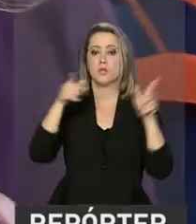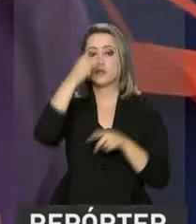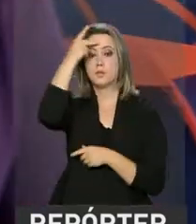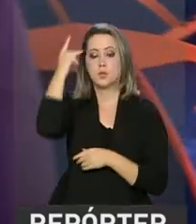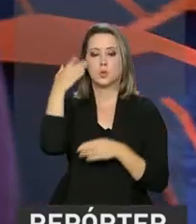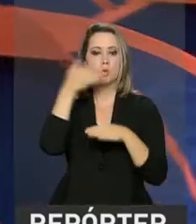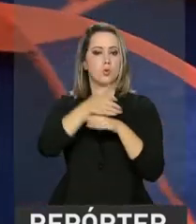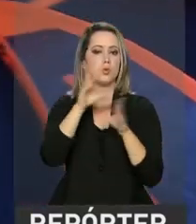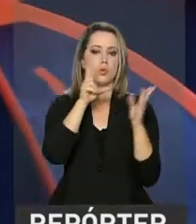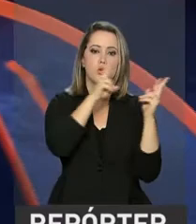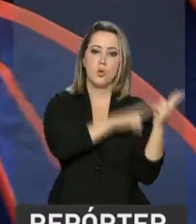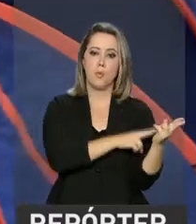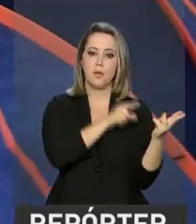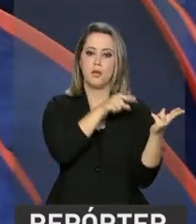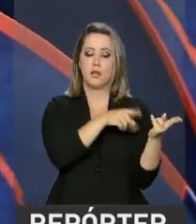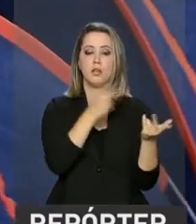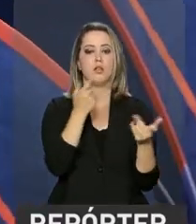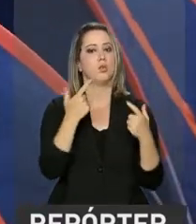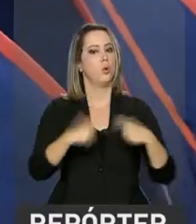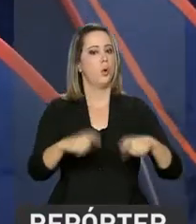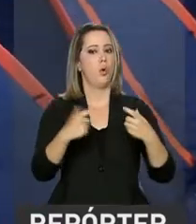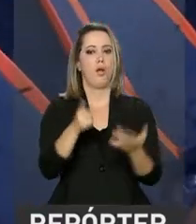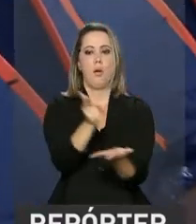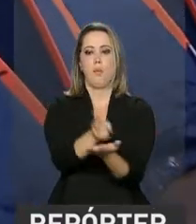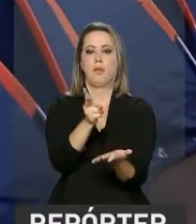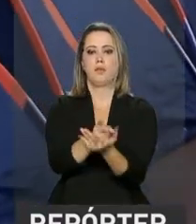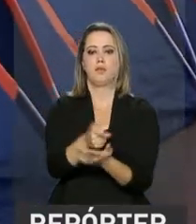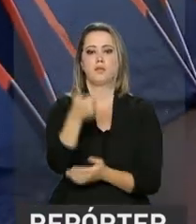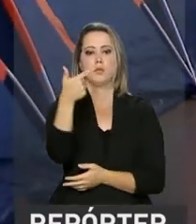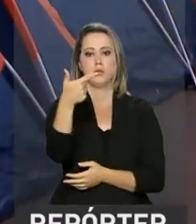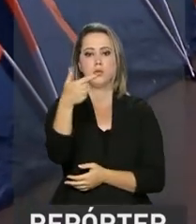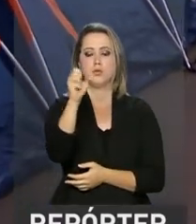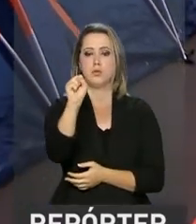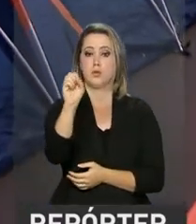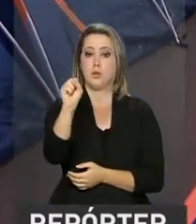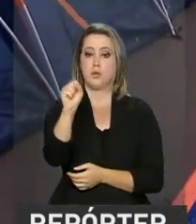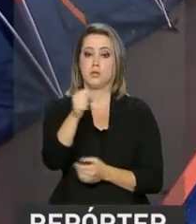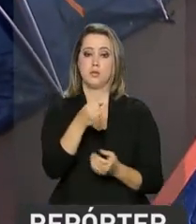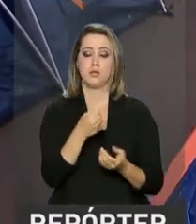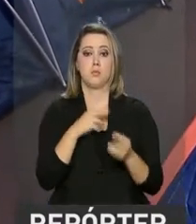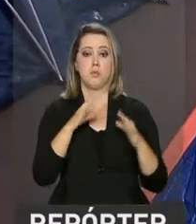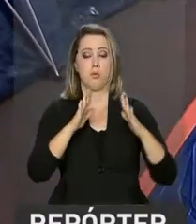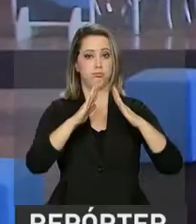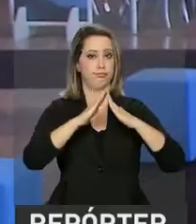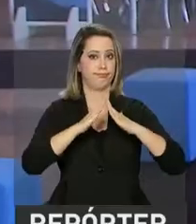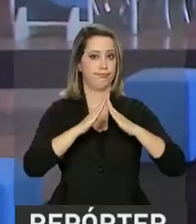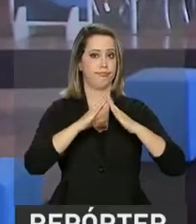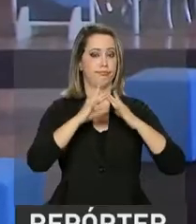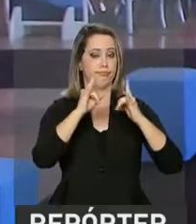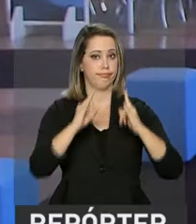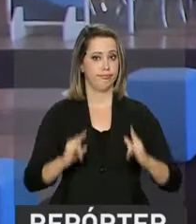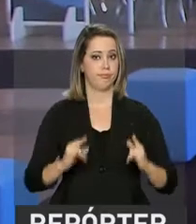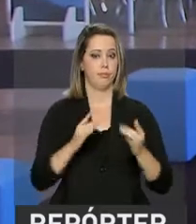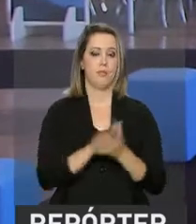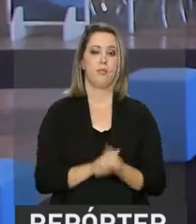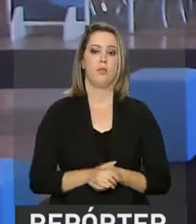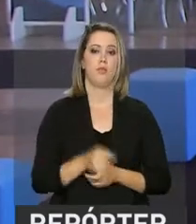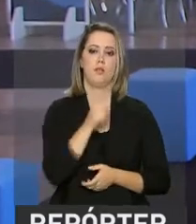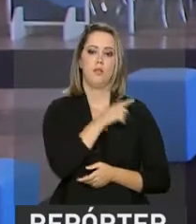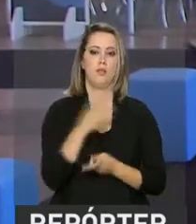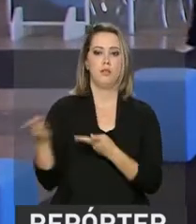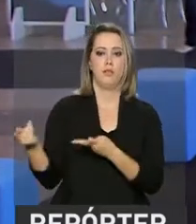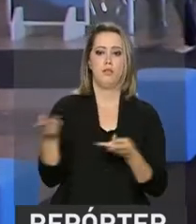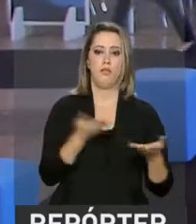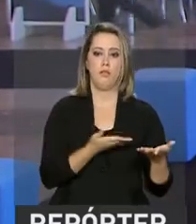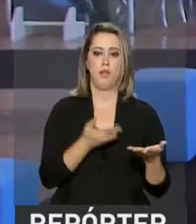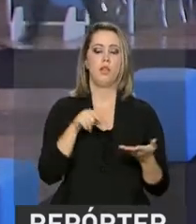aqui mesmo no centro de convenções, em 2.800 barracas como estas. Almir veio de Minas Gerais.